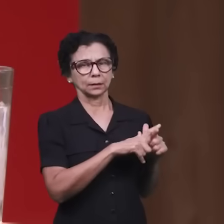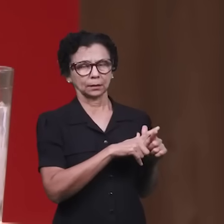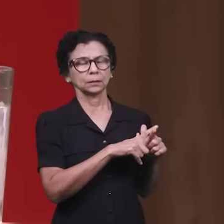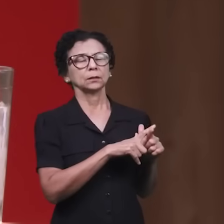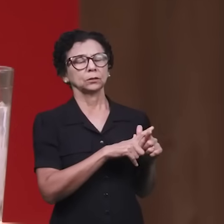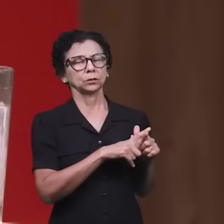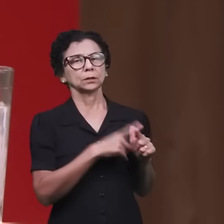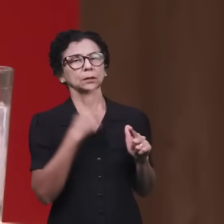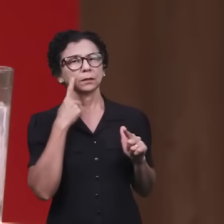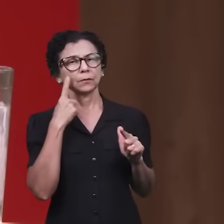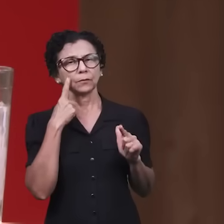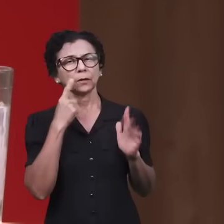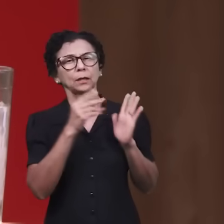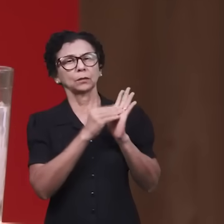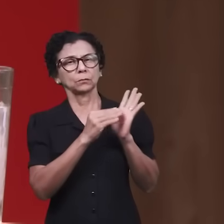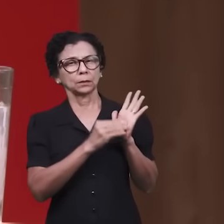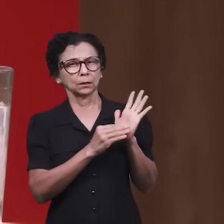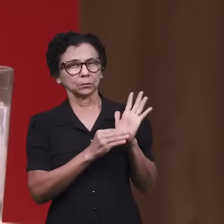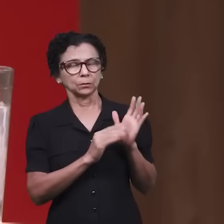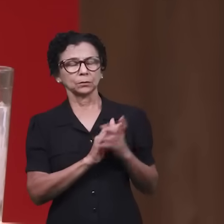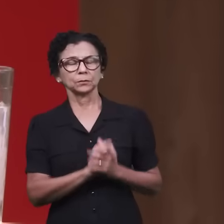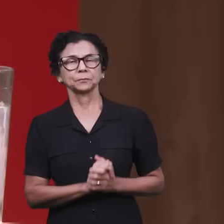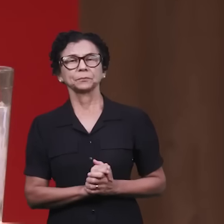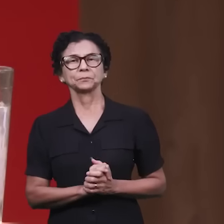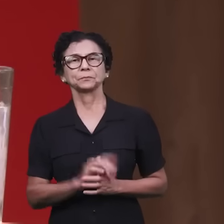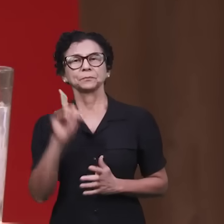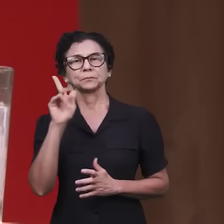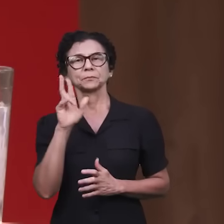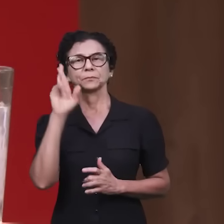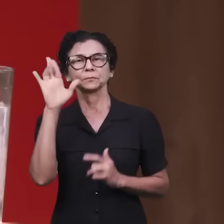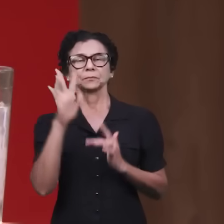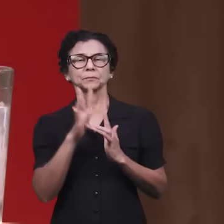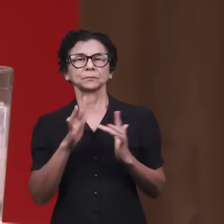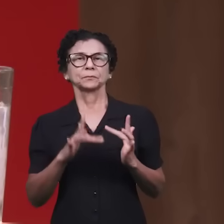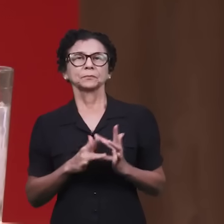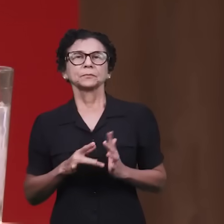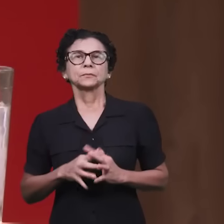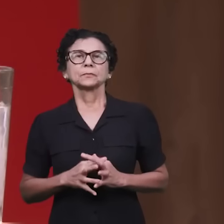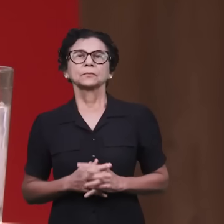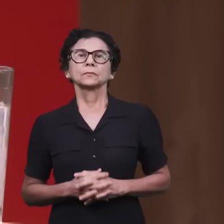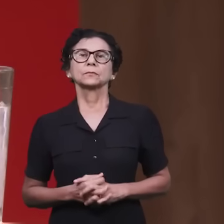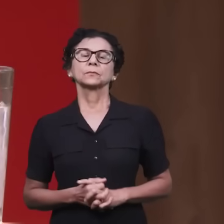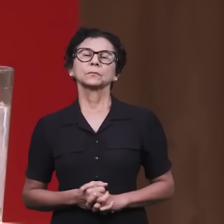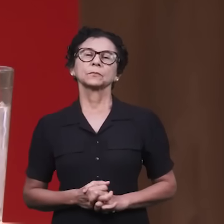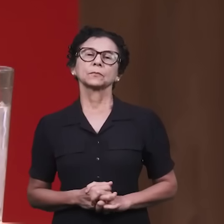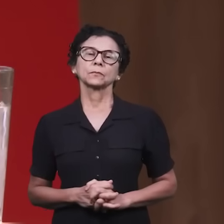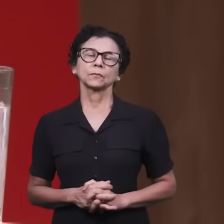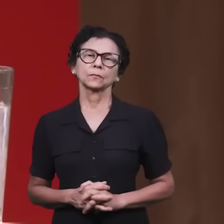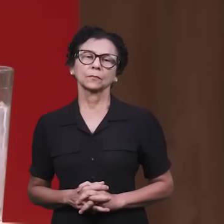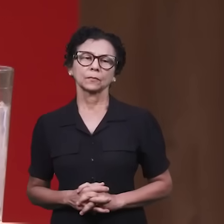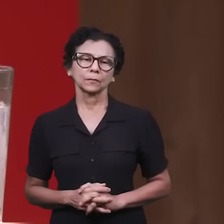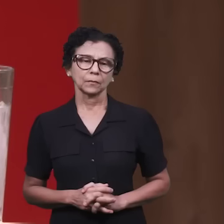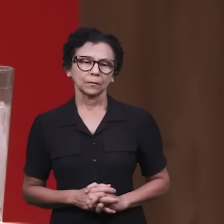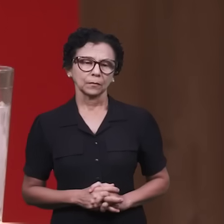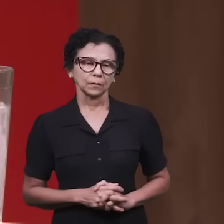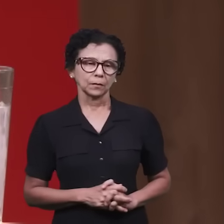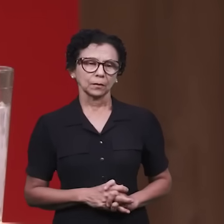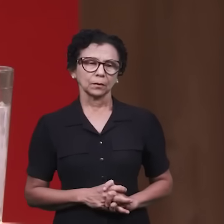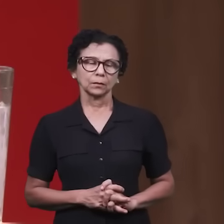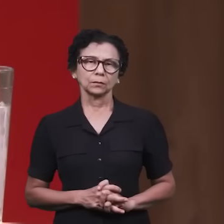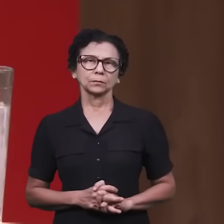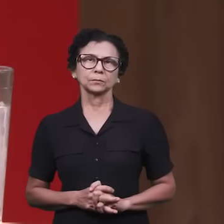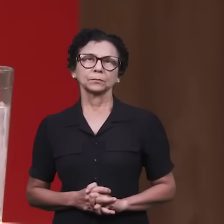nossos conteúdos, participam conosco. A todos, a paz do Senhor. Nós estamos nesse